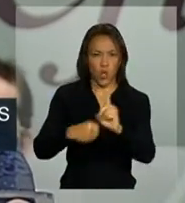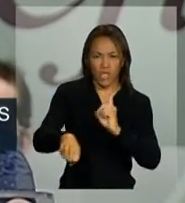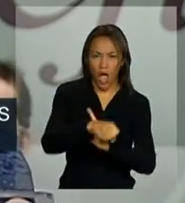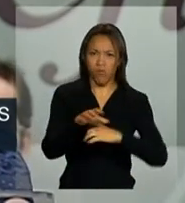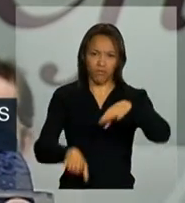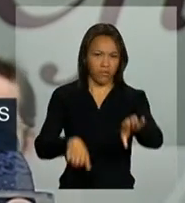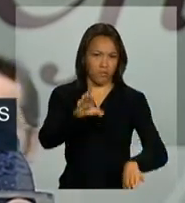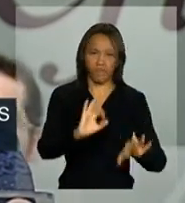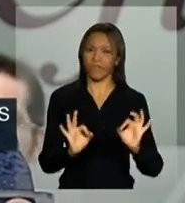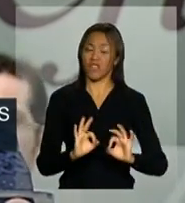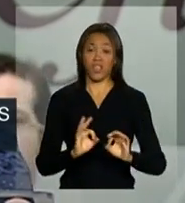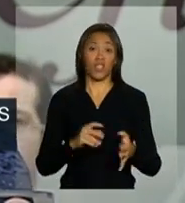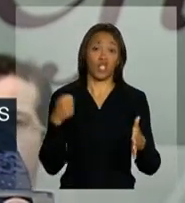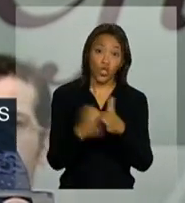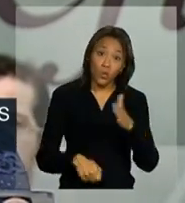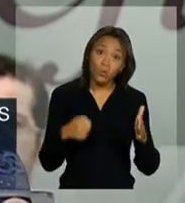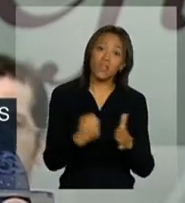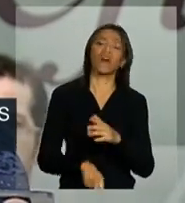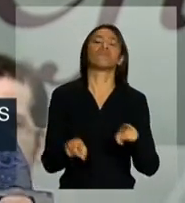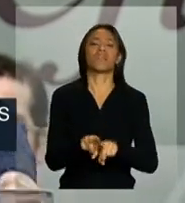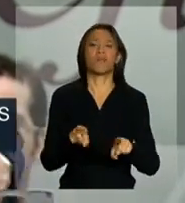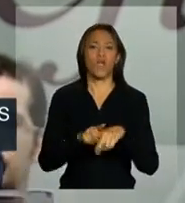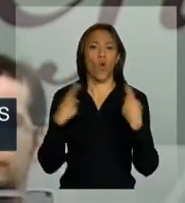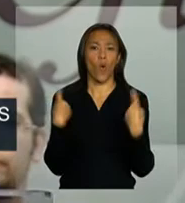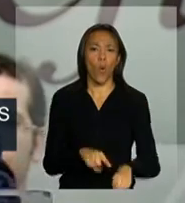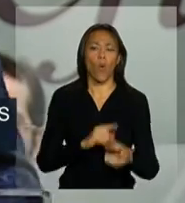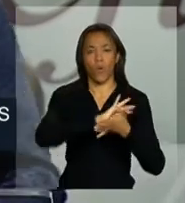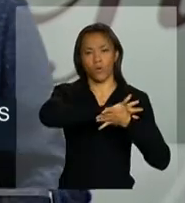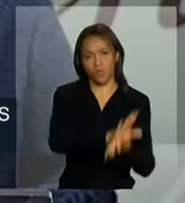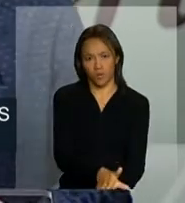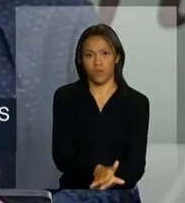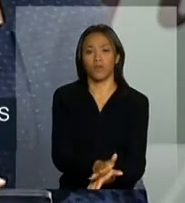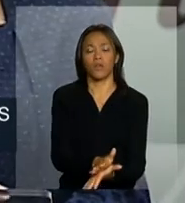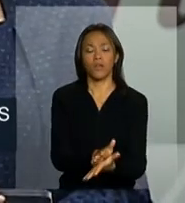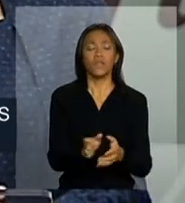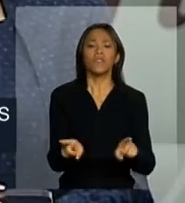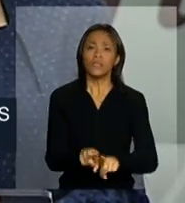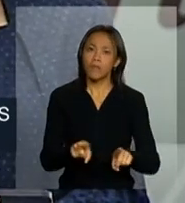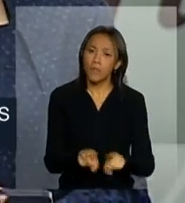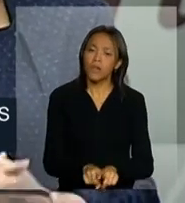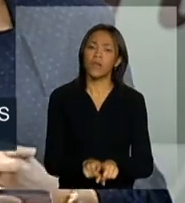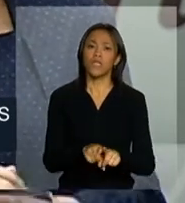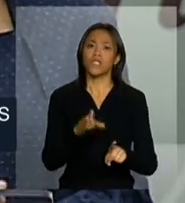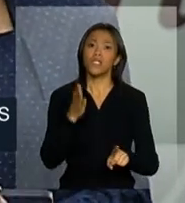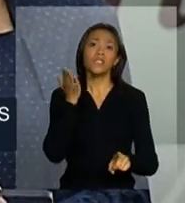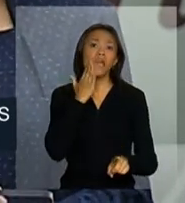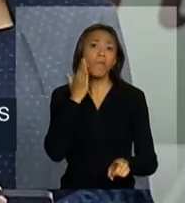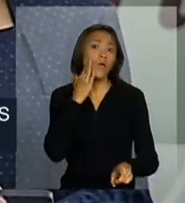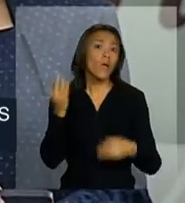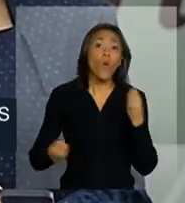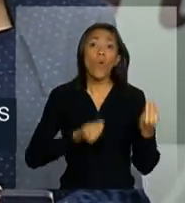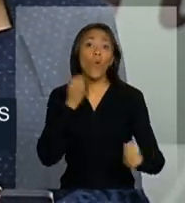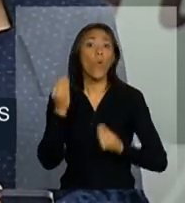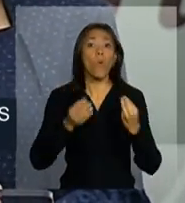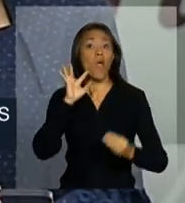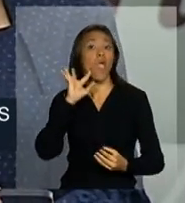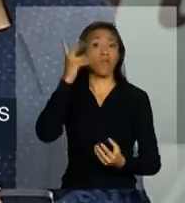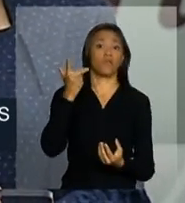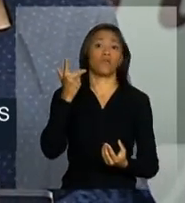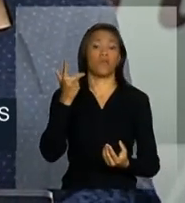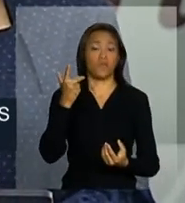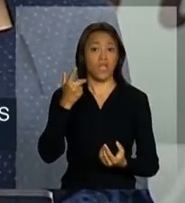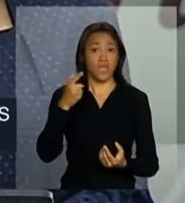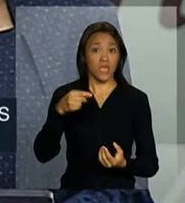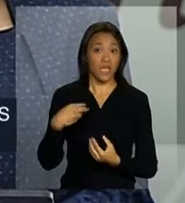contra toda espécie de discriminação, mas, sobretudo, de tomar providência para que